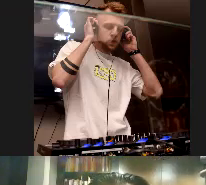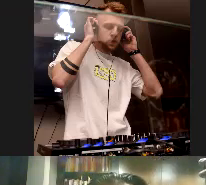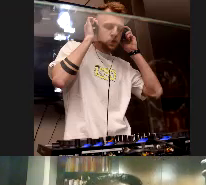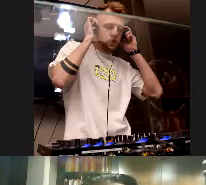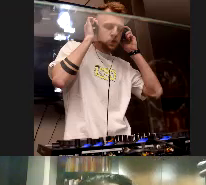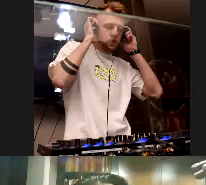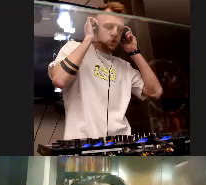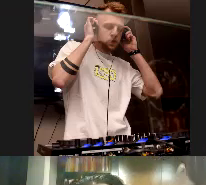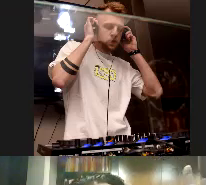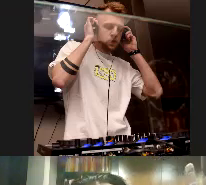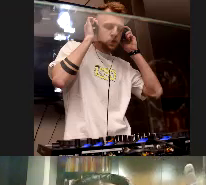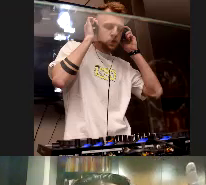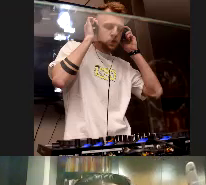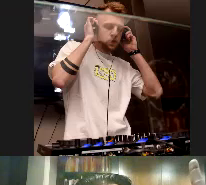sedimentologia,